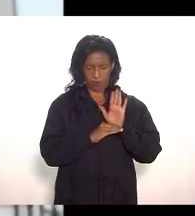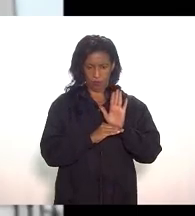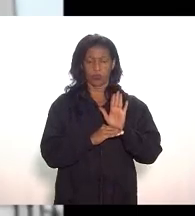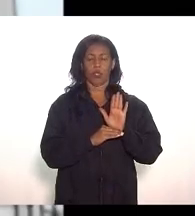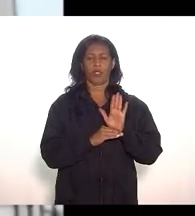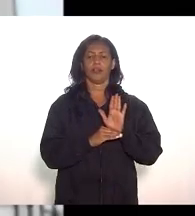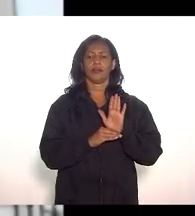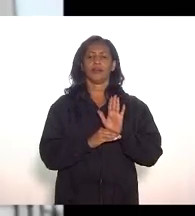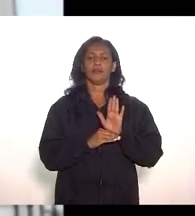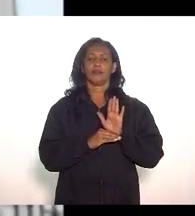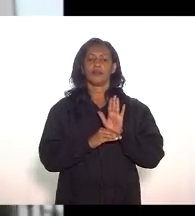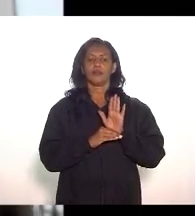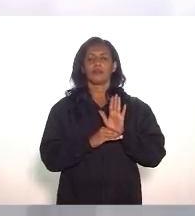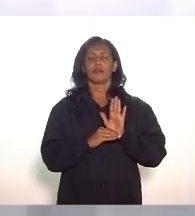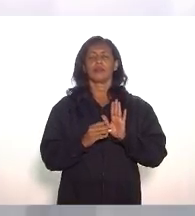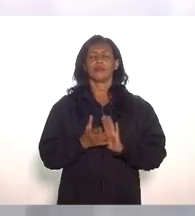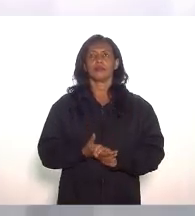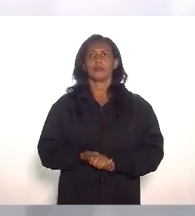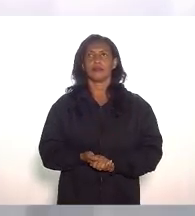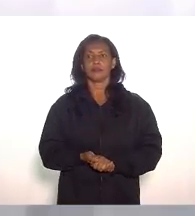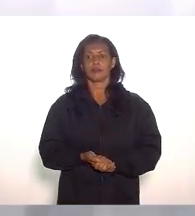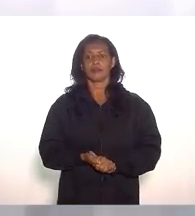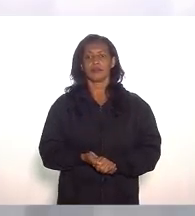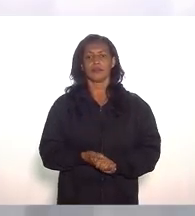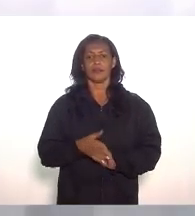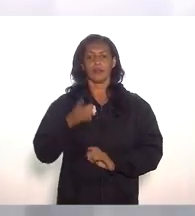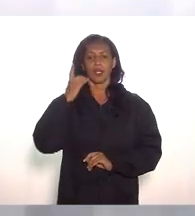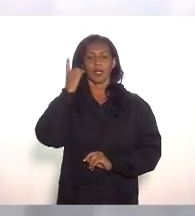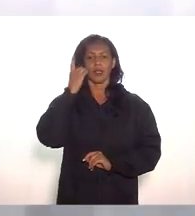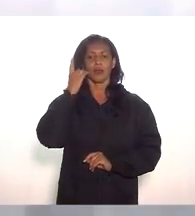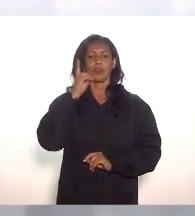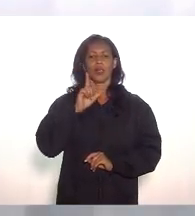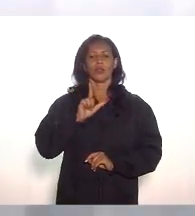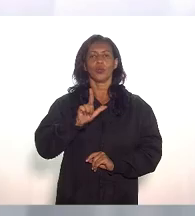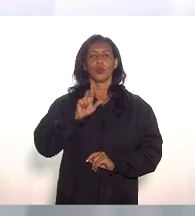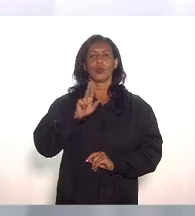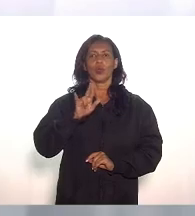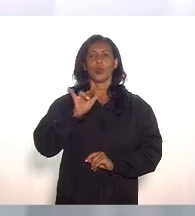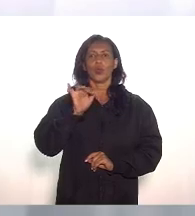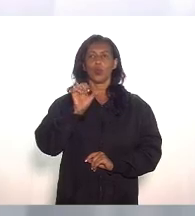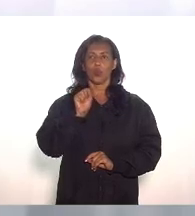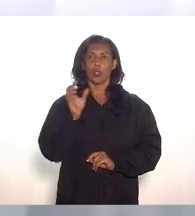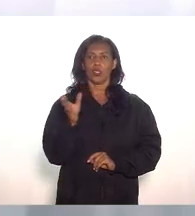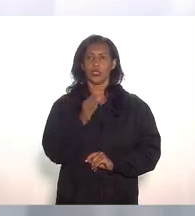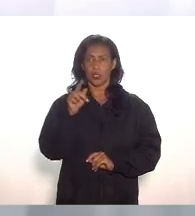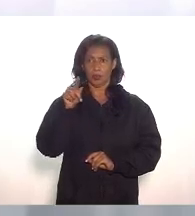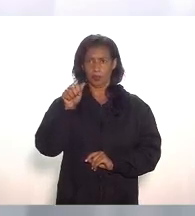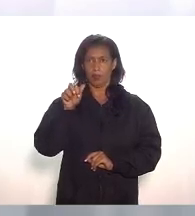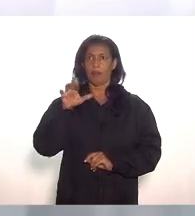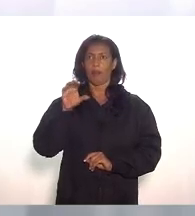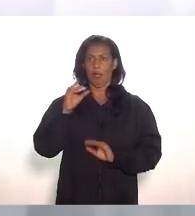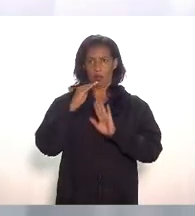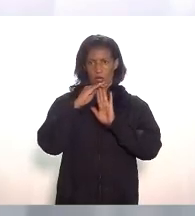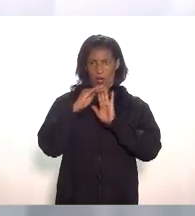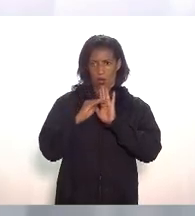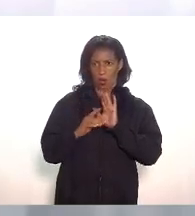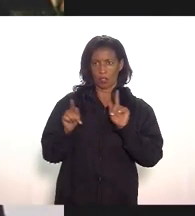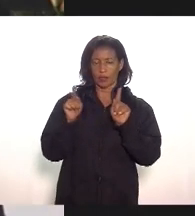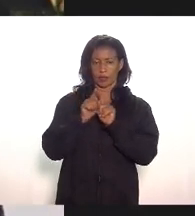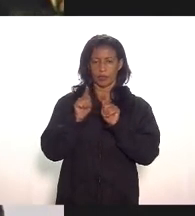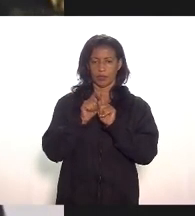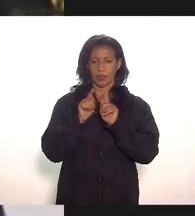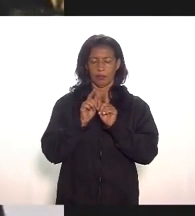Questão de ordem. O deputado Flávio Serafim. O deputado Luiz Paulo, eu acho que era isso que ele queria fazer, a colocação, a questão de ordem também? Assim, eu fui